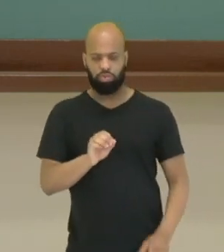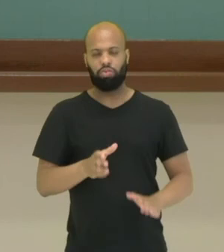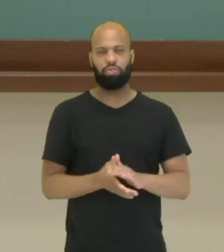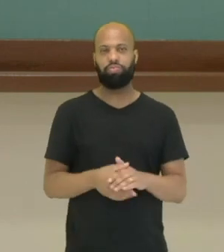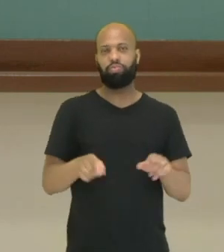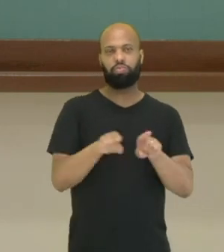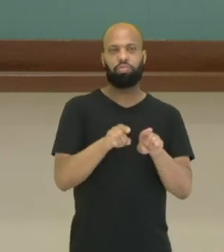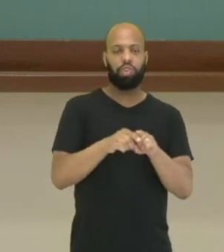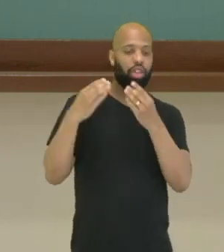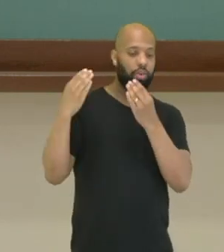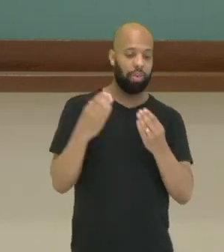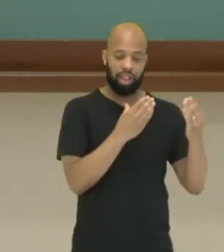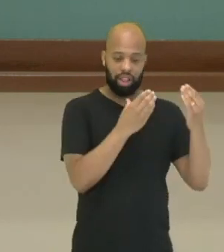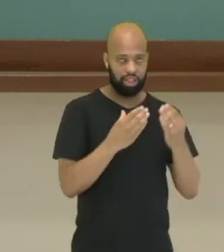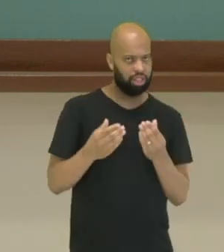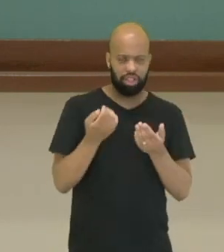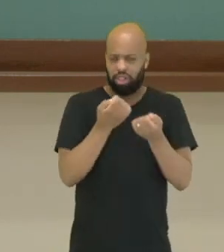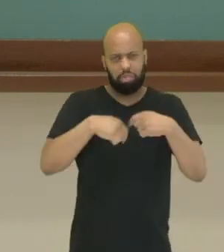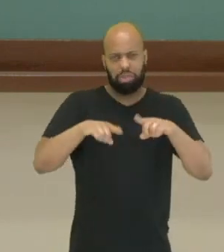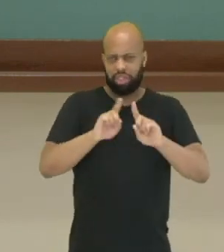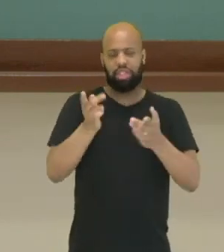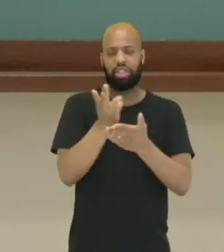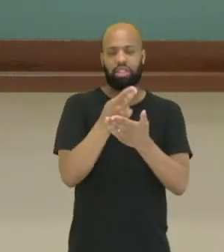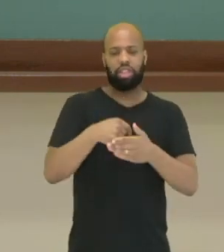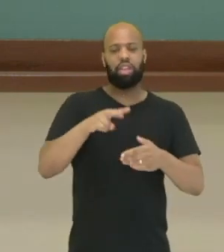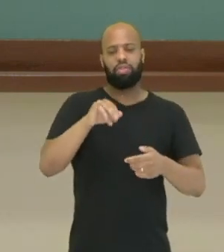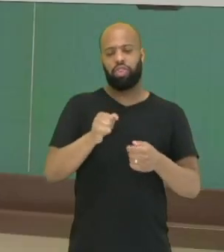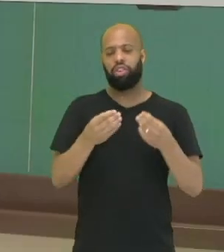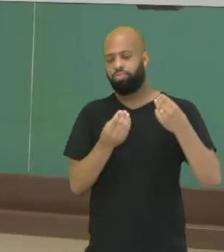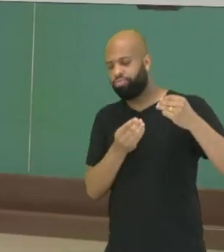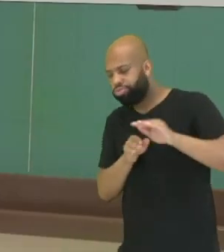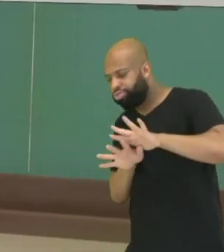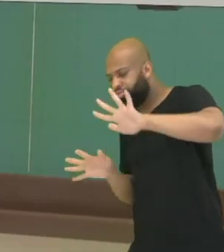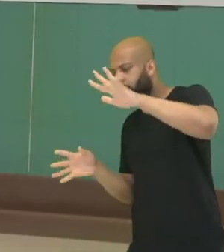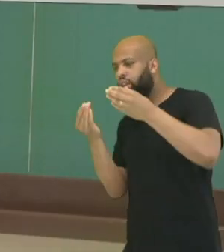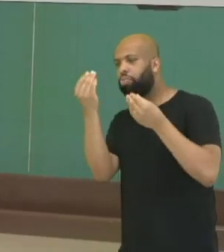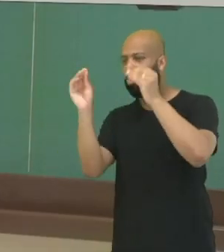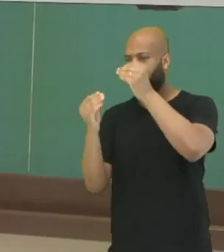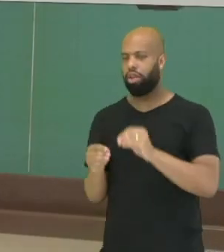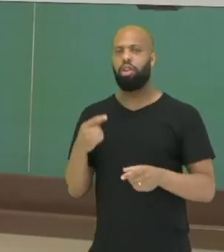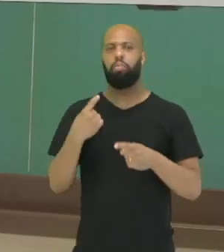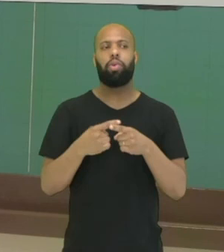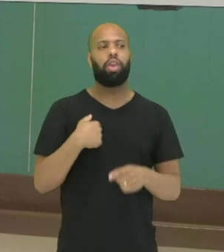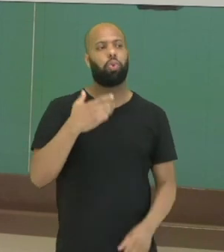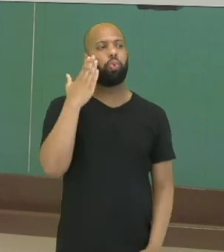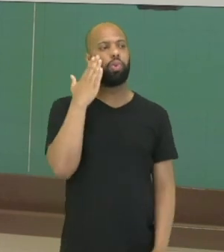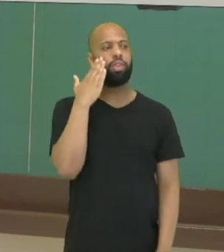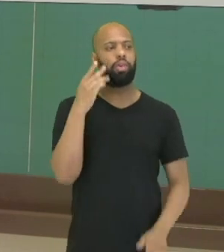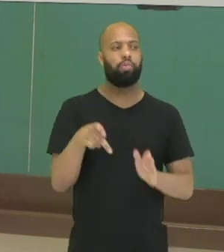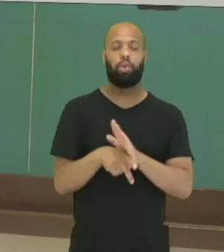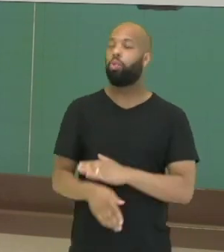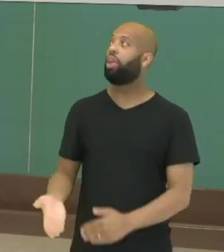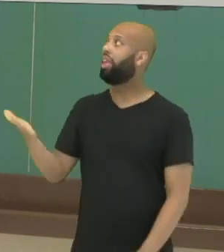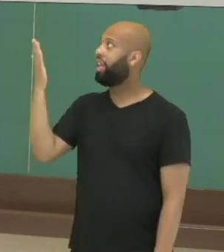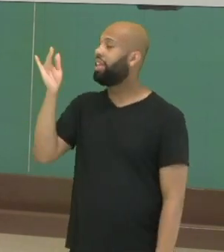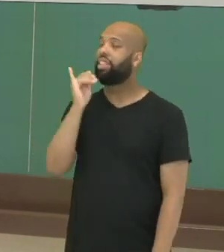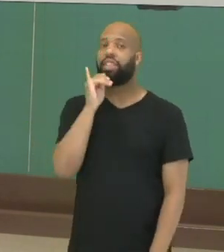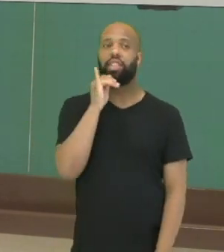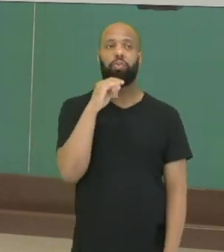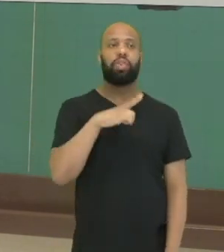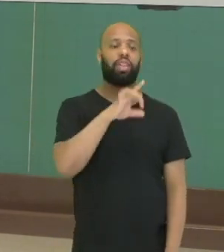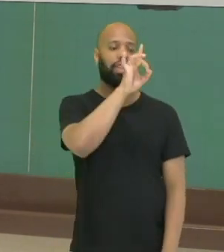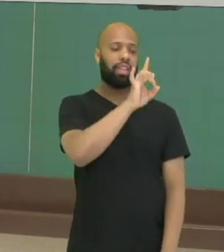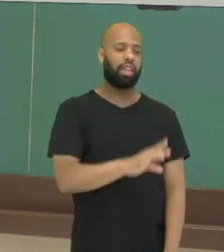de melancia. E vai abrindo as possibilidades. Porque eu sei que, nesse exemplo aqui, cada